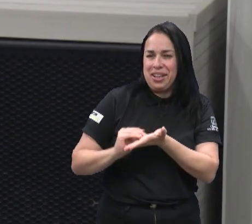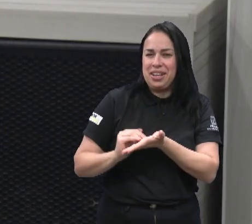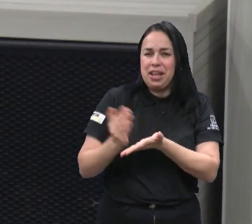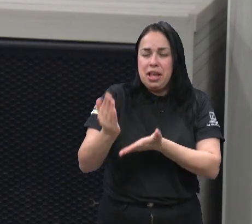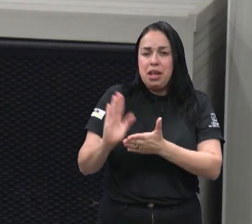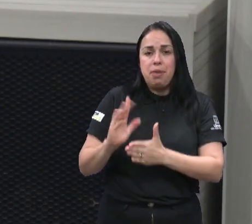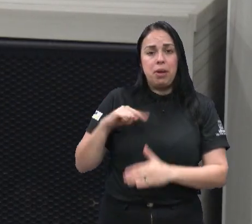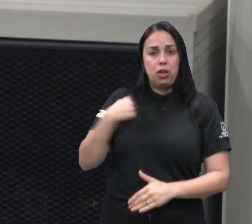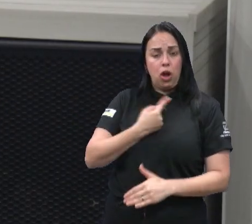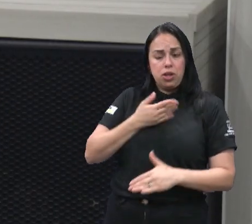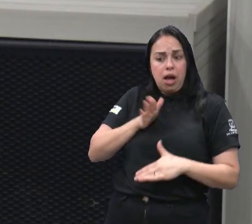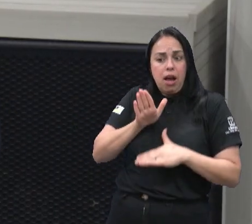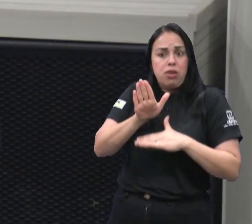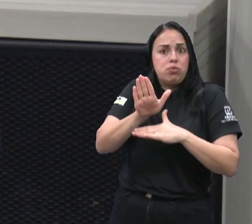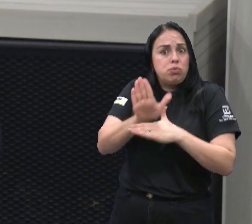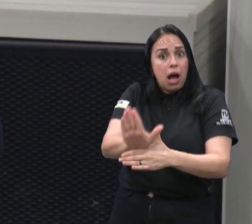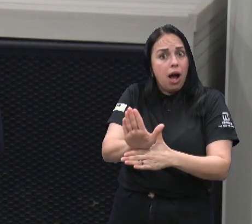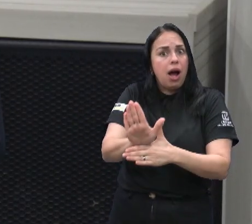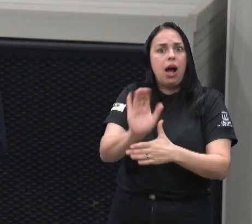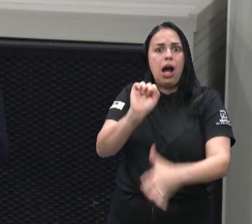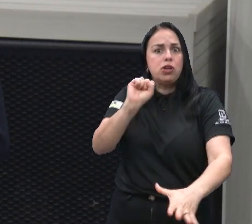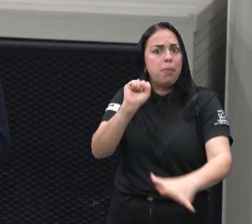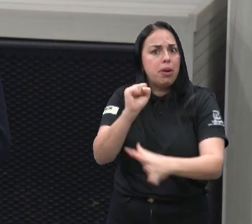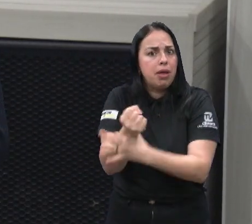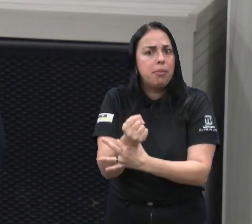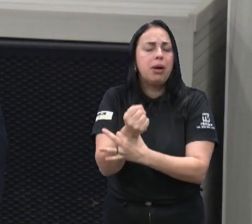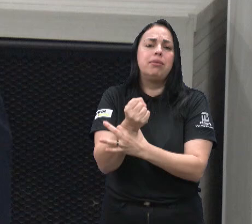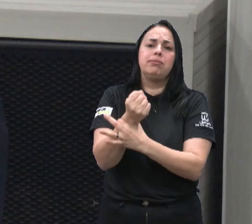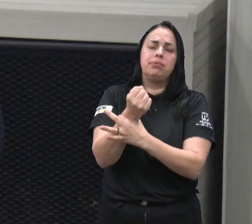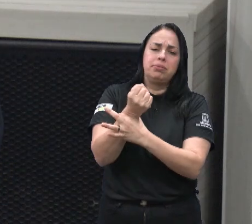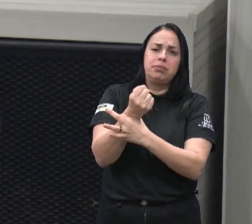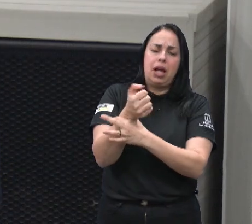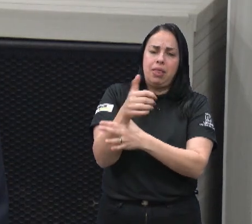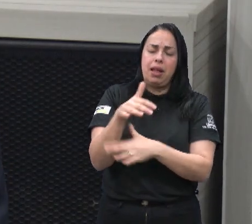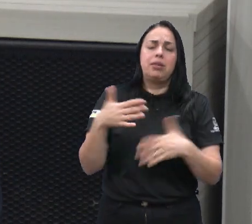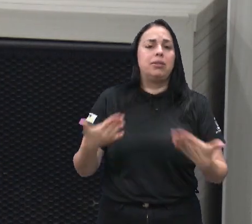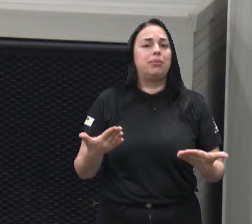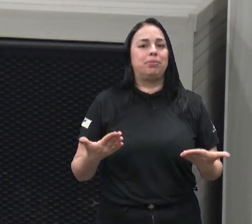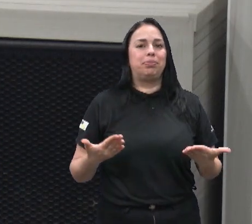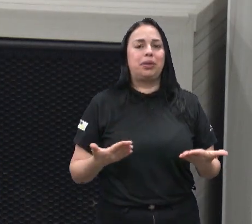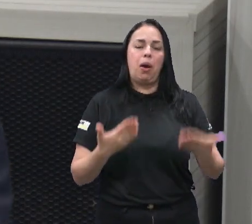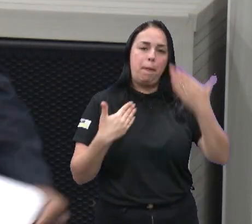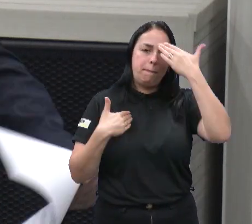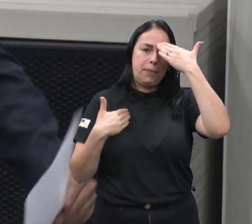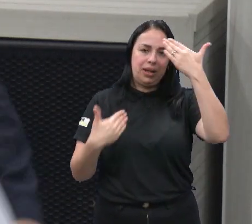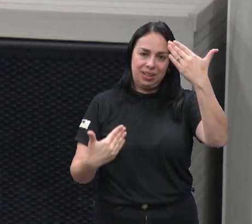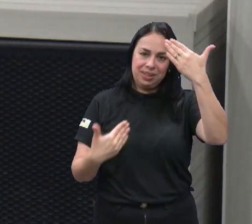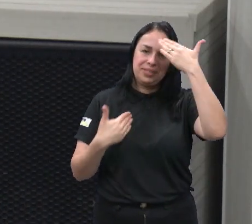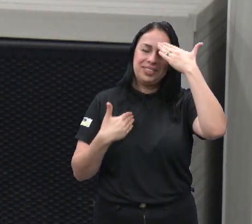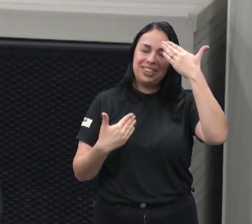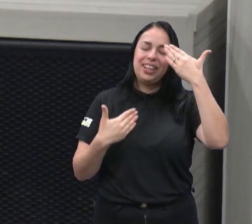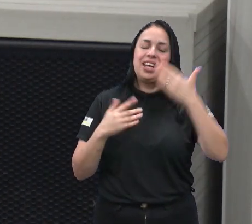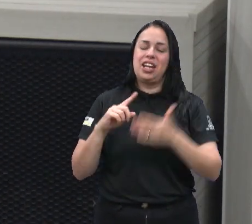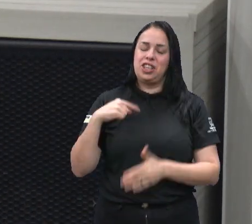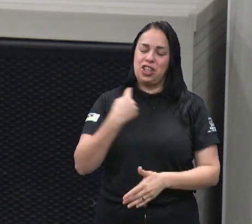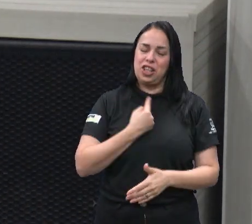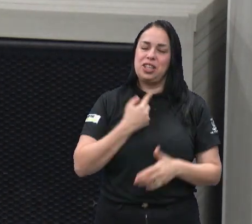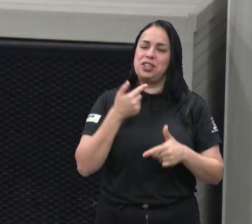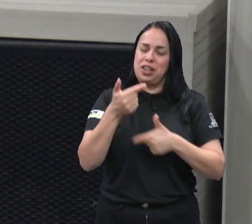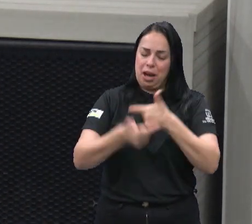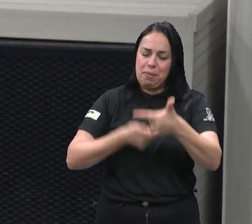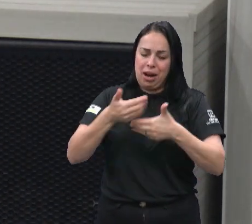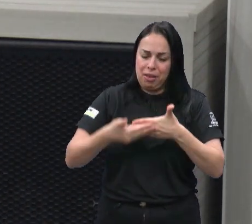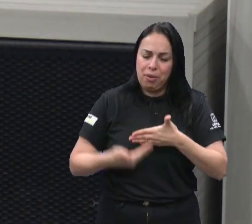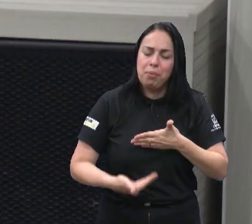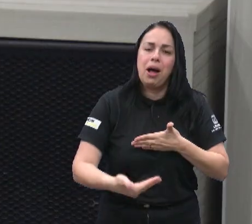ajudar, né, na promoção da segurança pública aqui da cidade. E é isso, presidente. Muito obrigado e que a gente siga aí com um bom trabalho